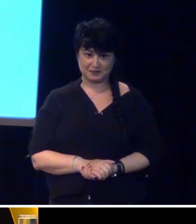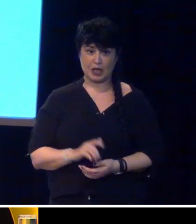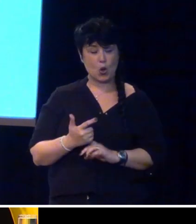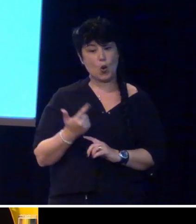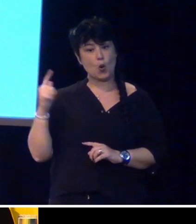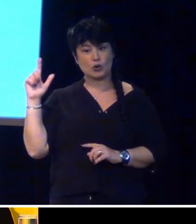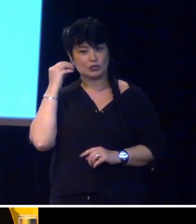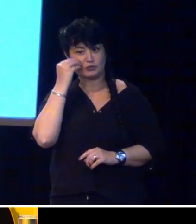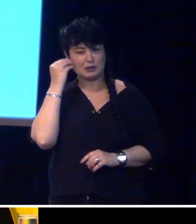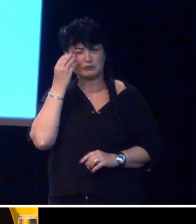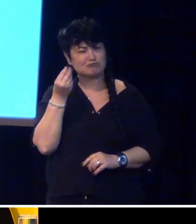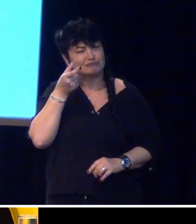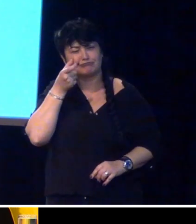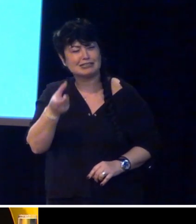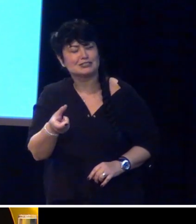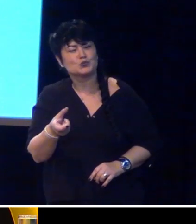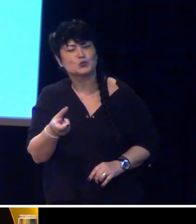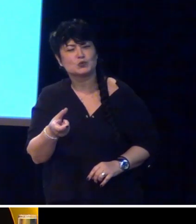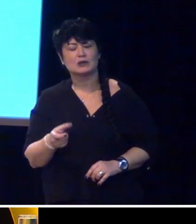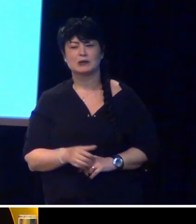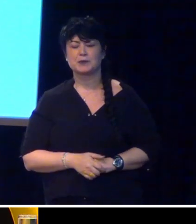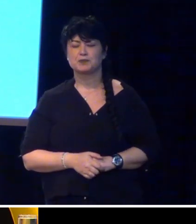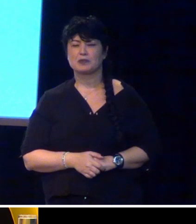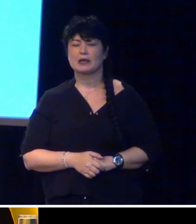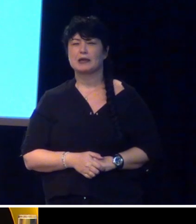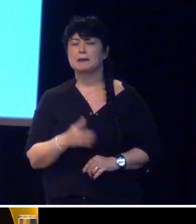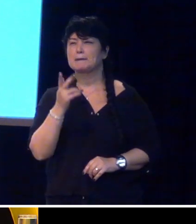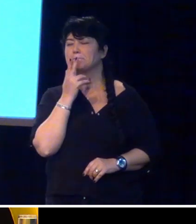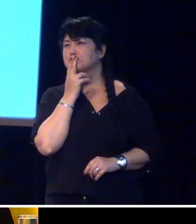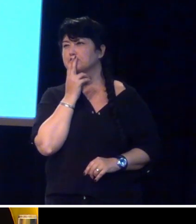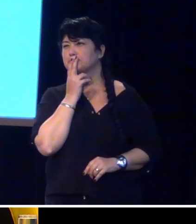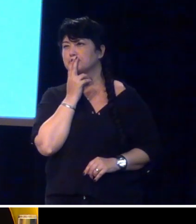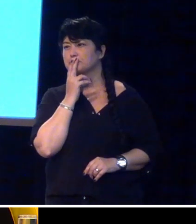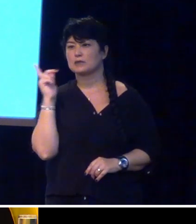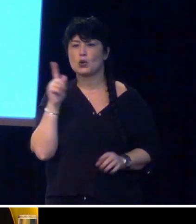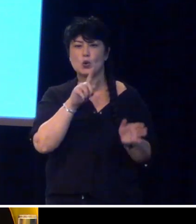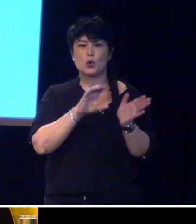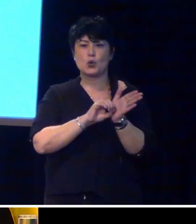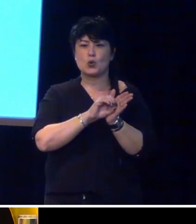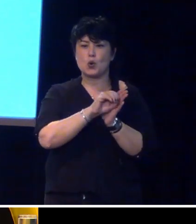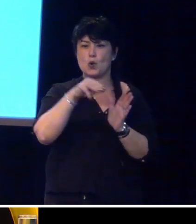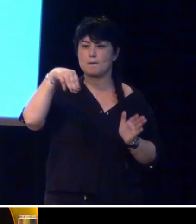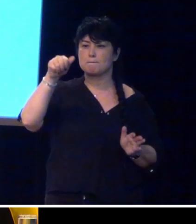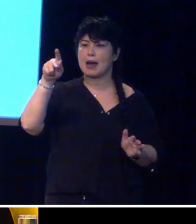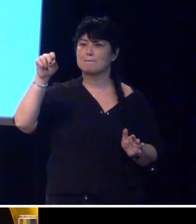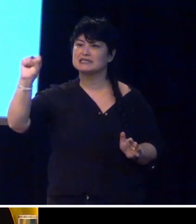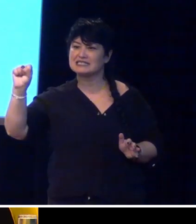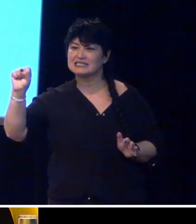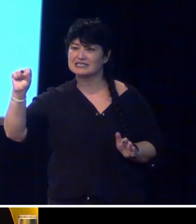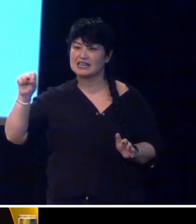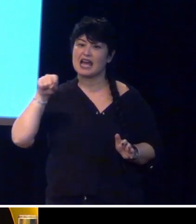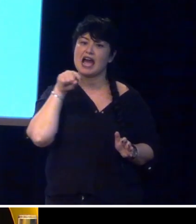Uma outra experiência muito interessante é a do Google Maps, que apareceu